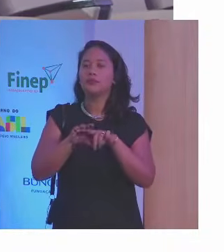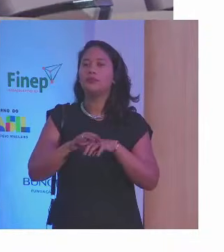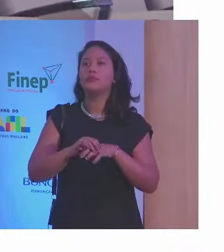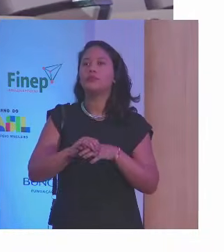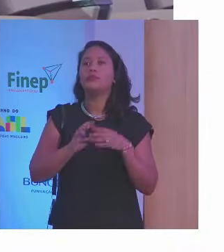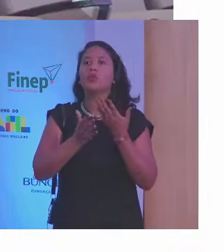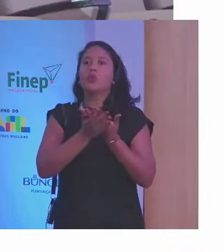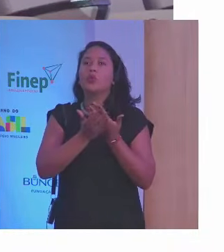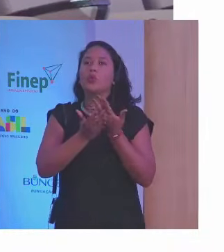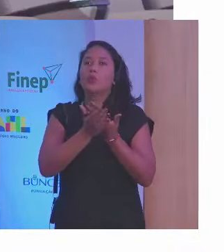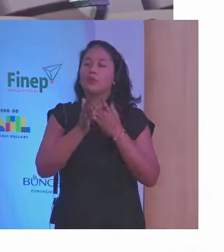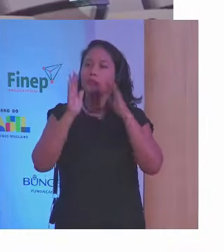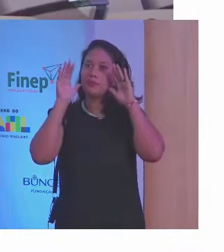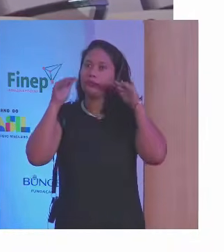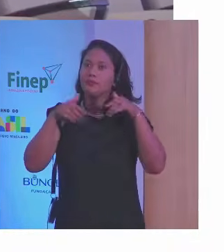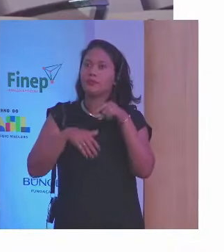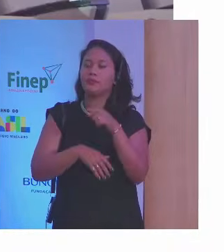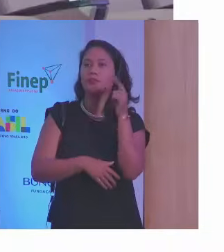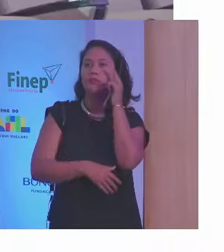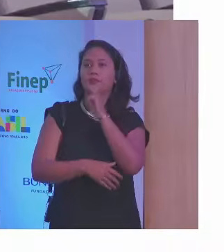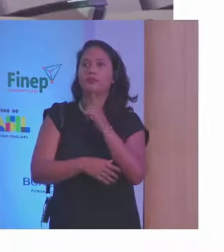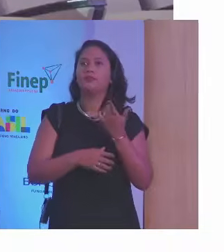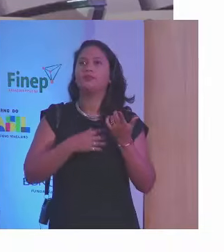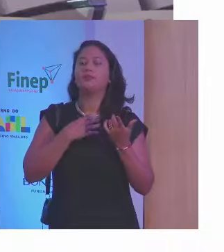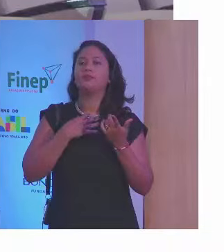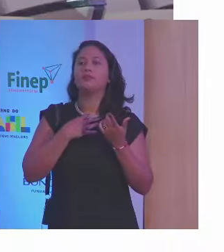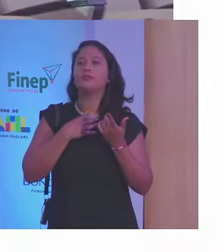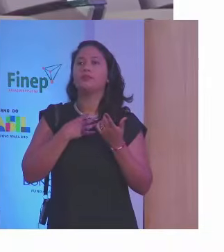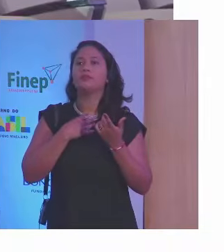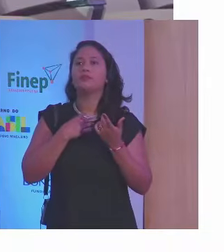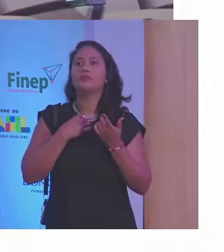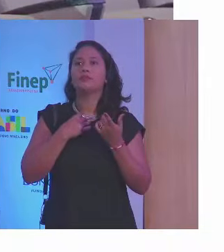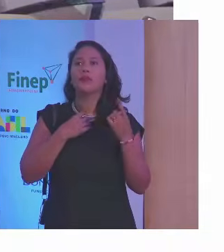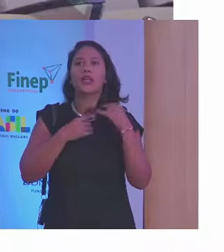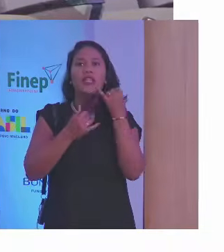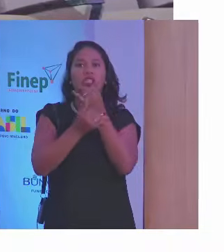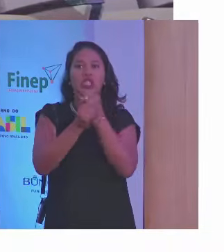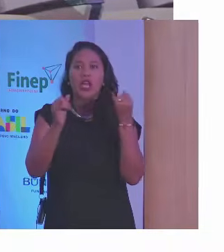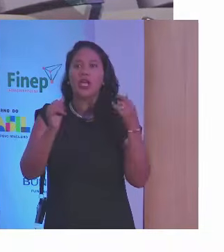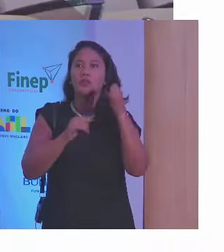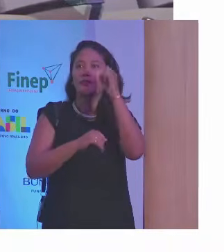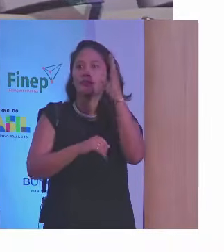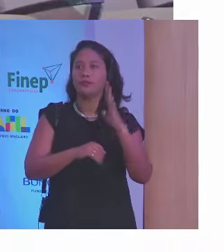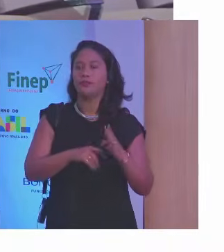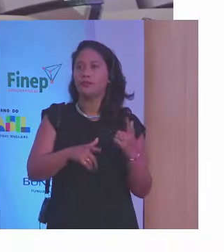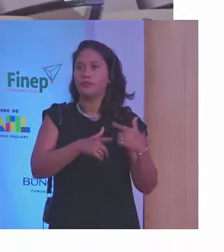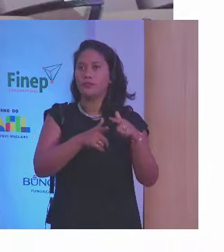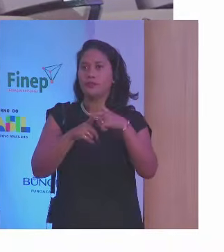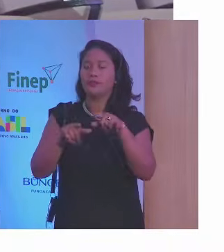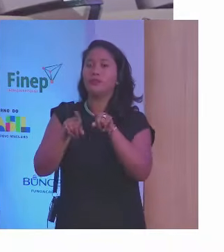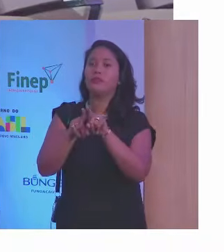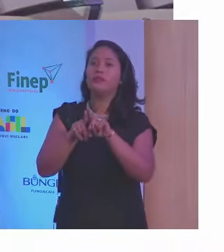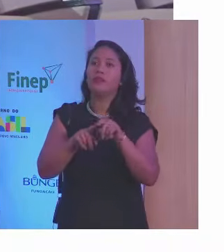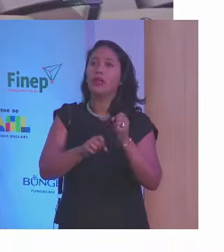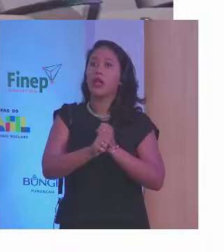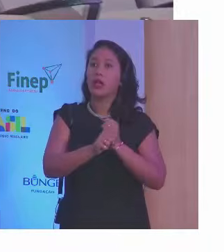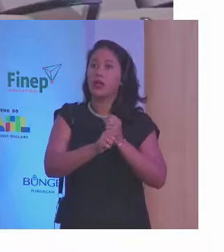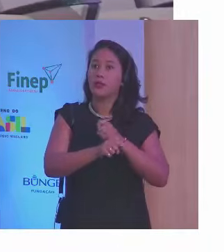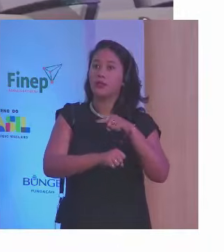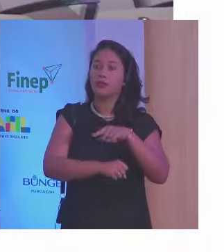mais eficazes para poder combater crise hídrica, energética no Brasil. E aí, já neste ano